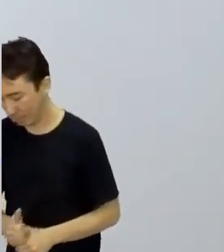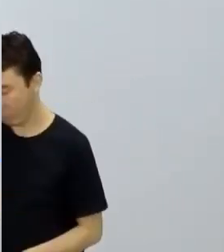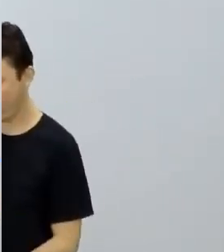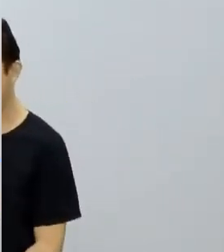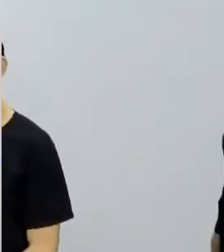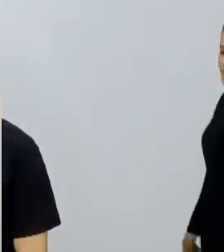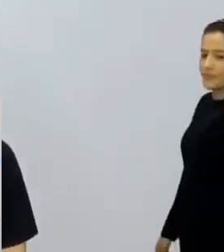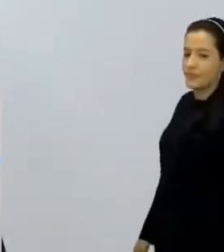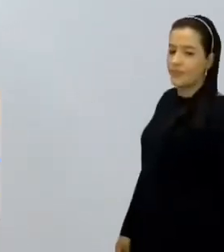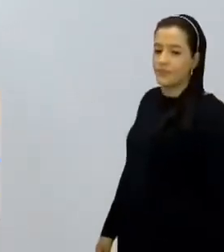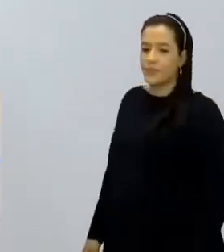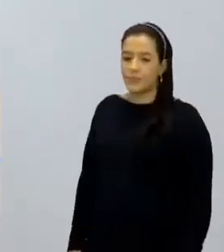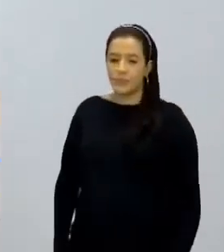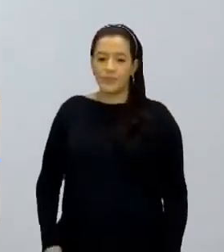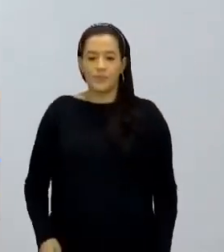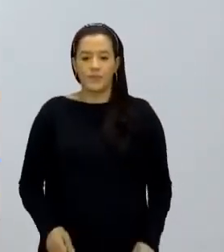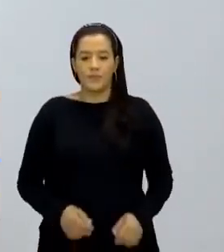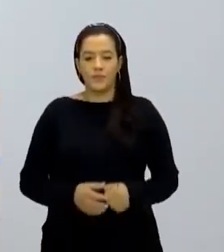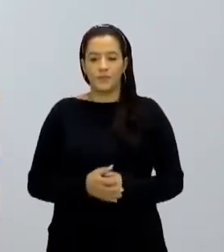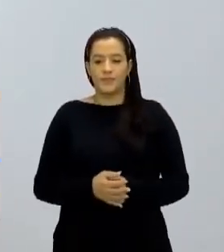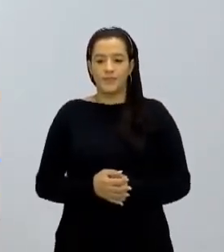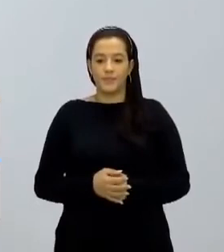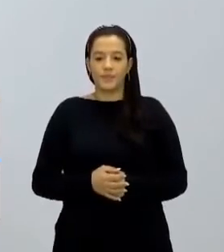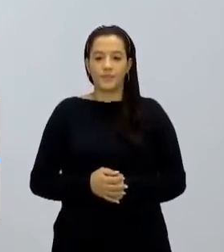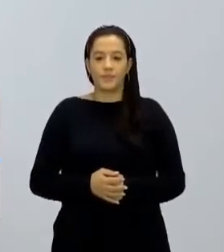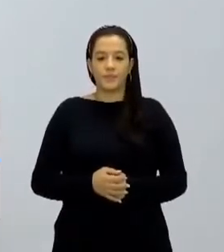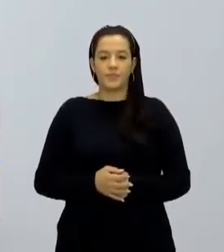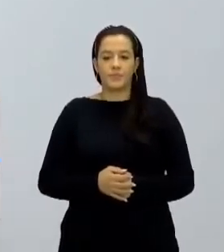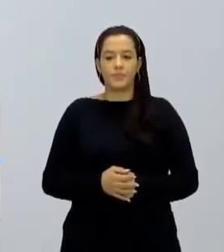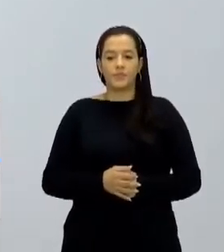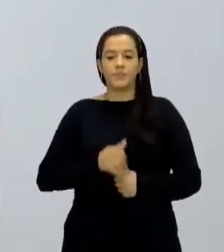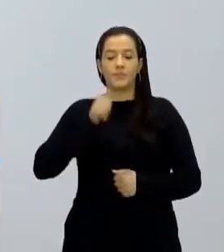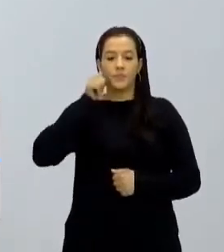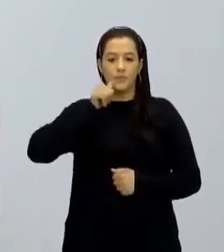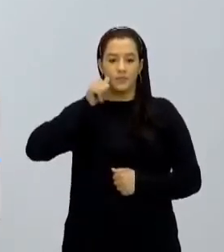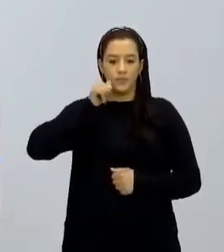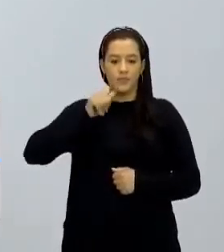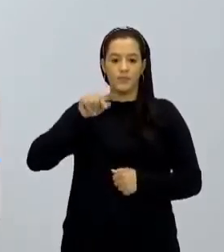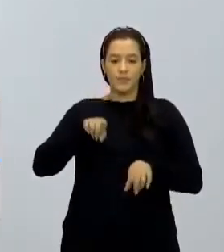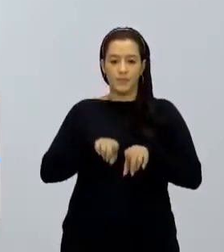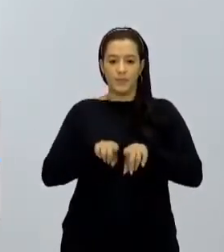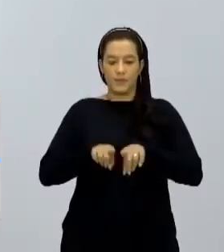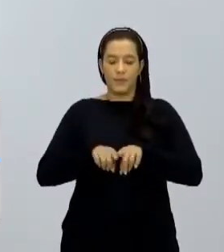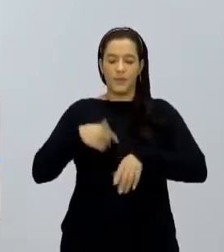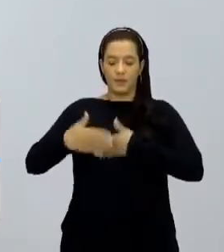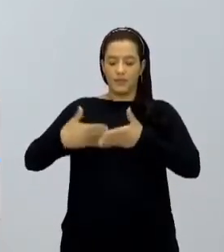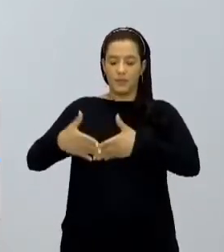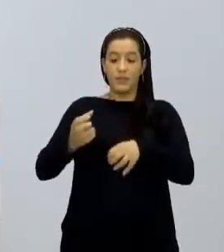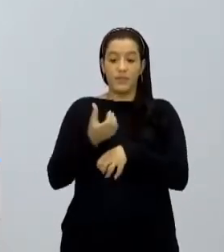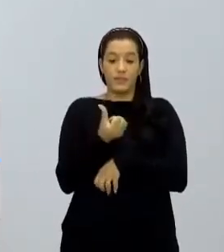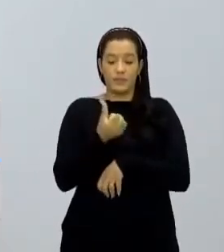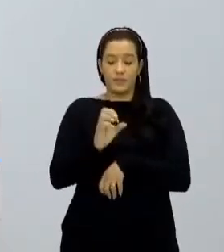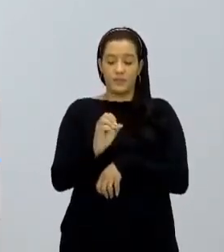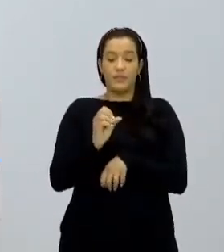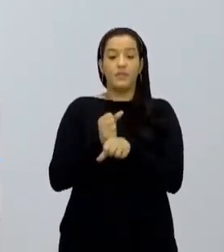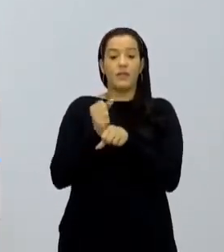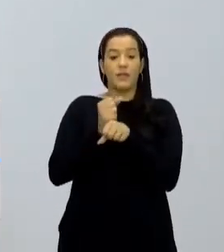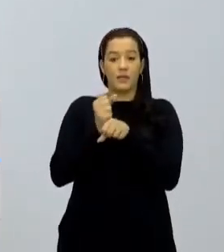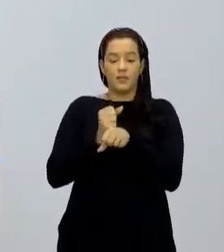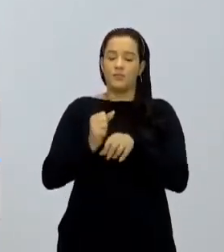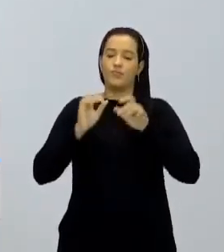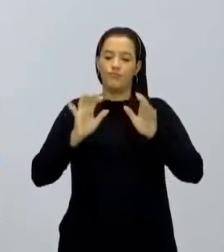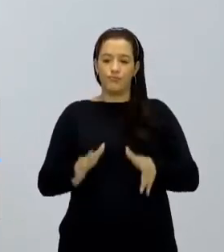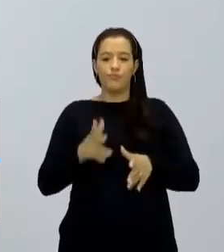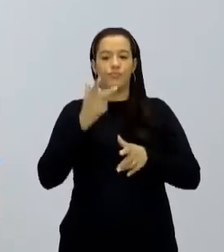Até a Mary Montagu, se não me engano, 60 anos antes do Edward Jenner, já estava falando disso. Tá bom? Então, para